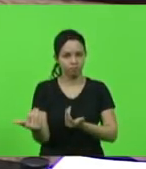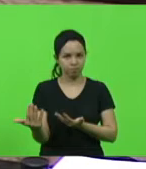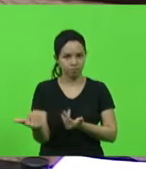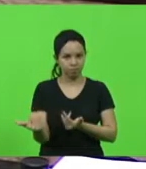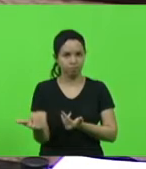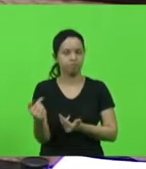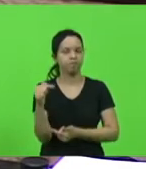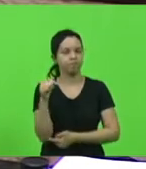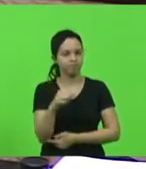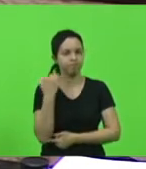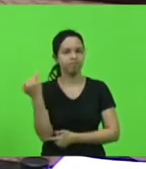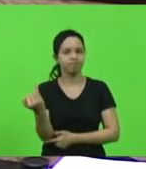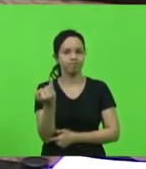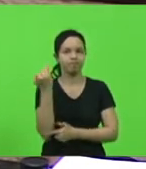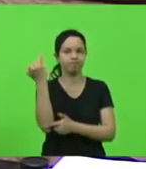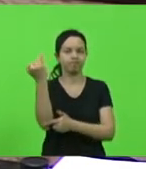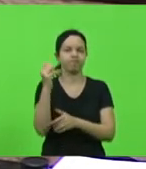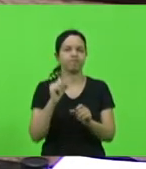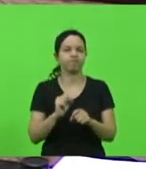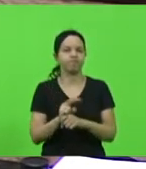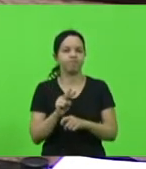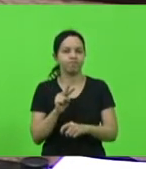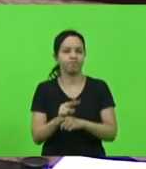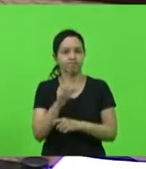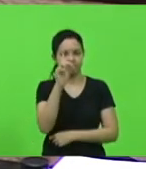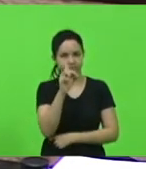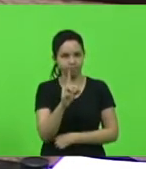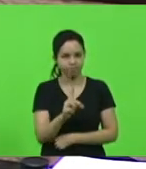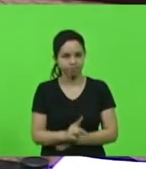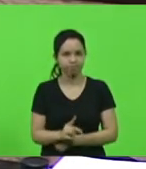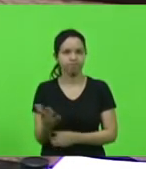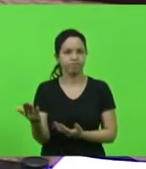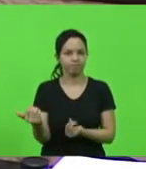infanto-juvenis. Atualmente, eu presido a Comissão de Direitos